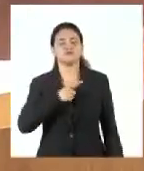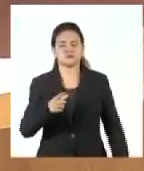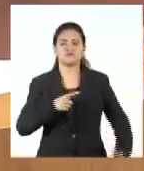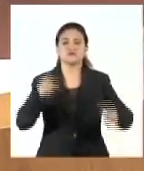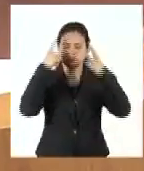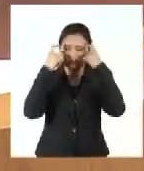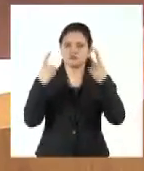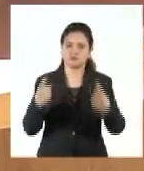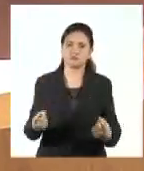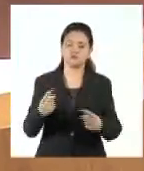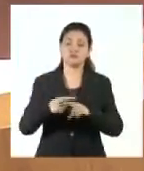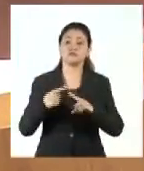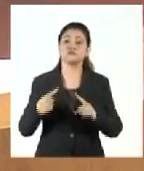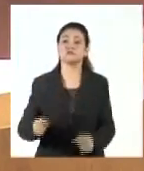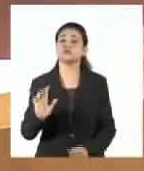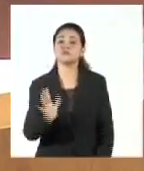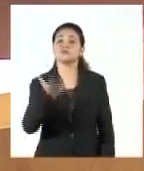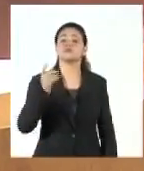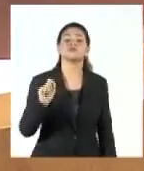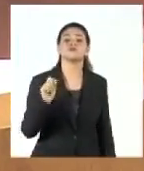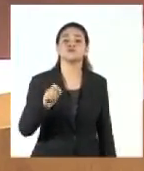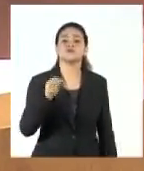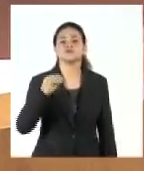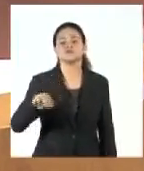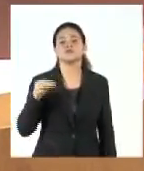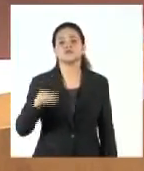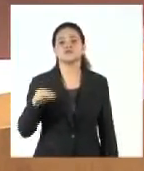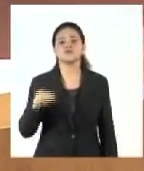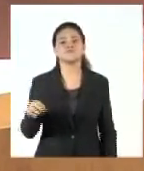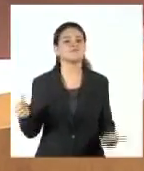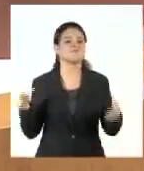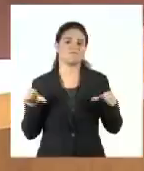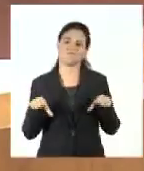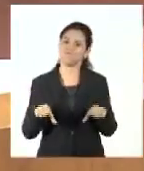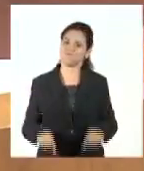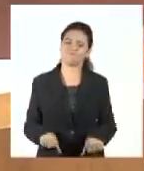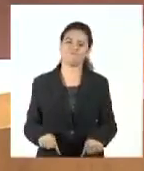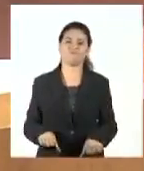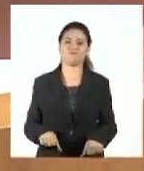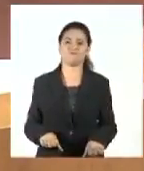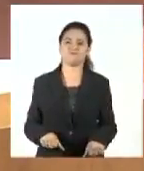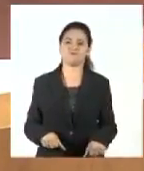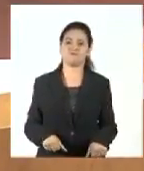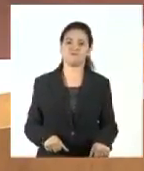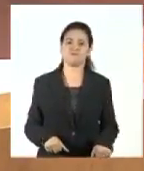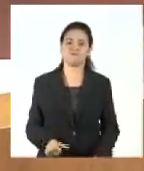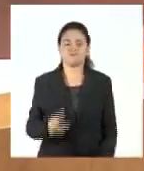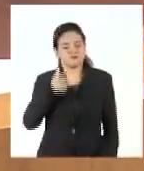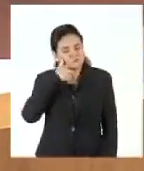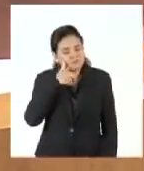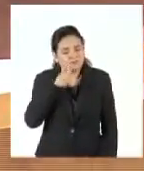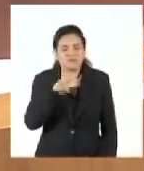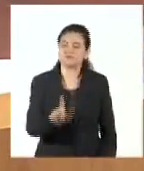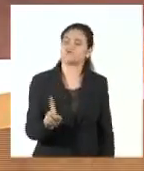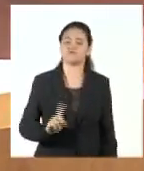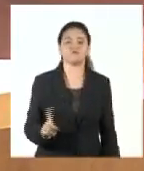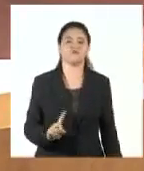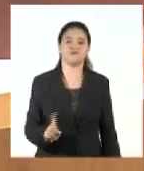que no Maranhão passou do limite do aceitável e do tolerável.